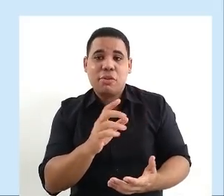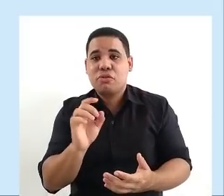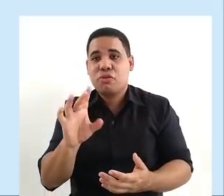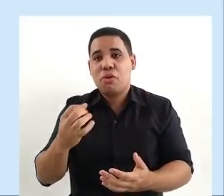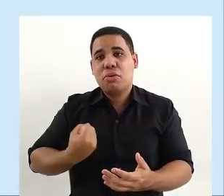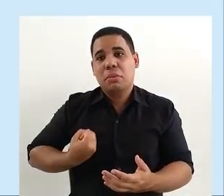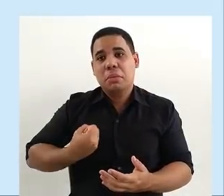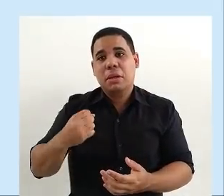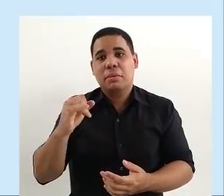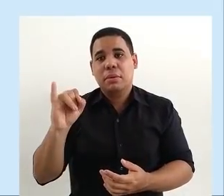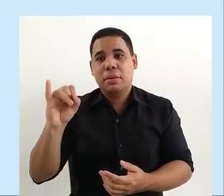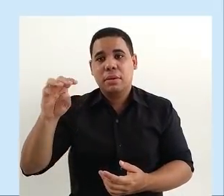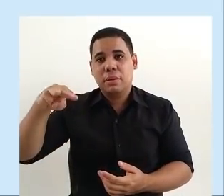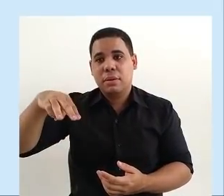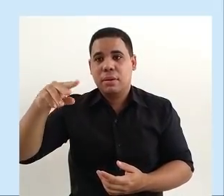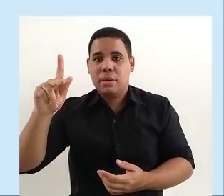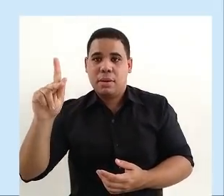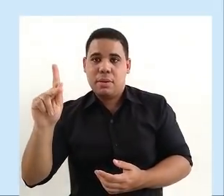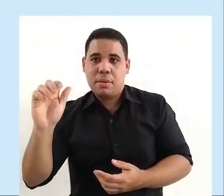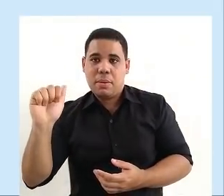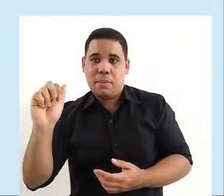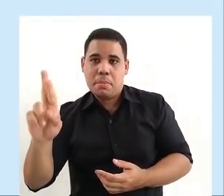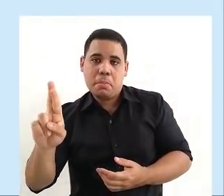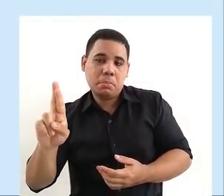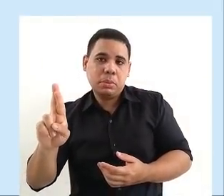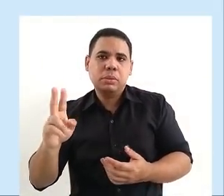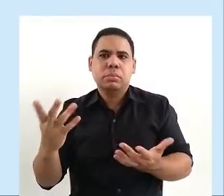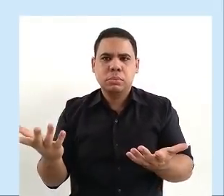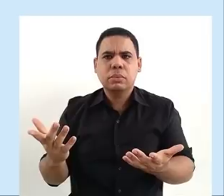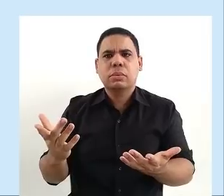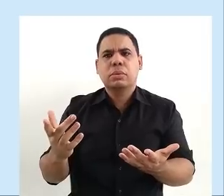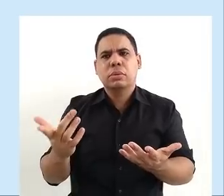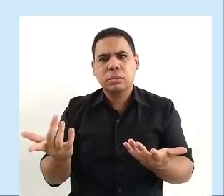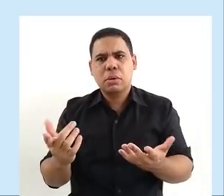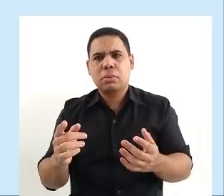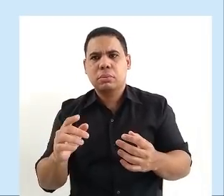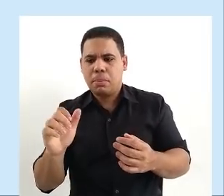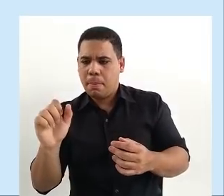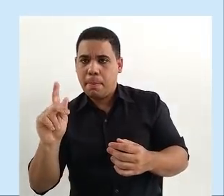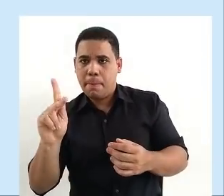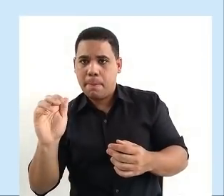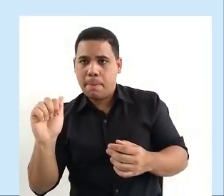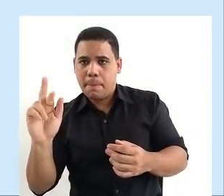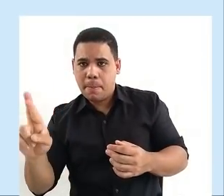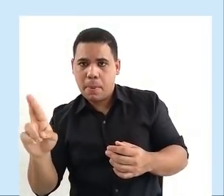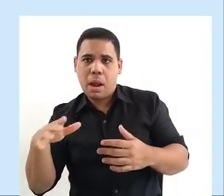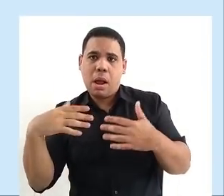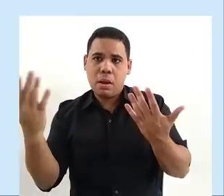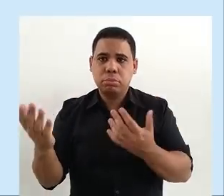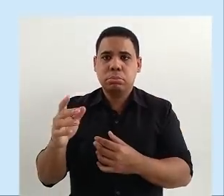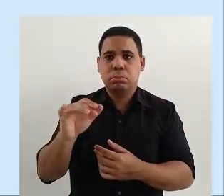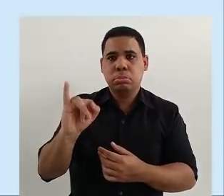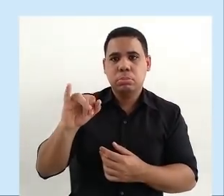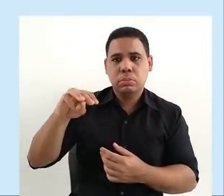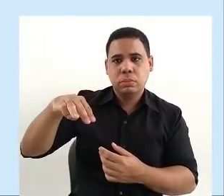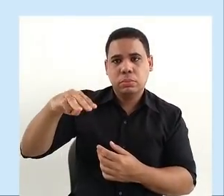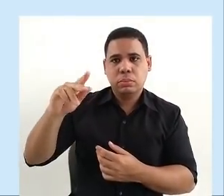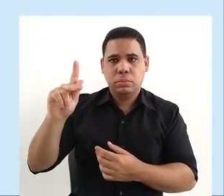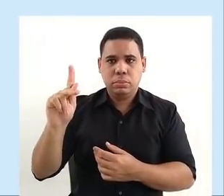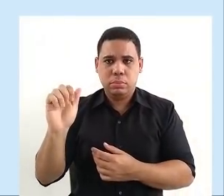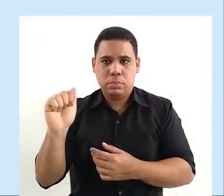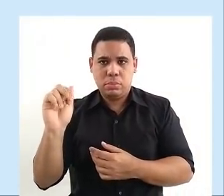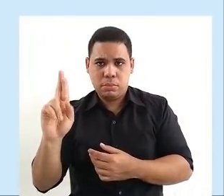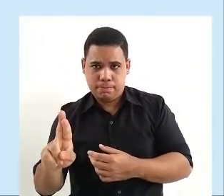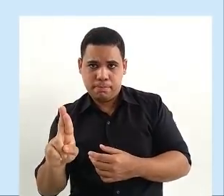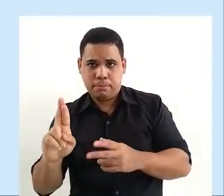são exemplos do que é evento nesse termo geral aí de probabilidade. Vamos agora para um